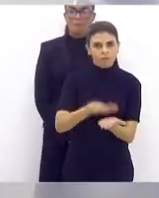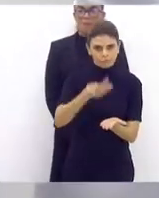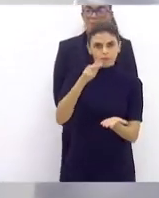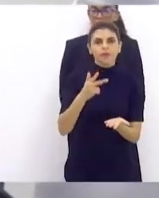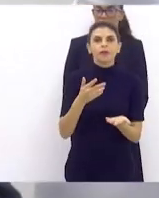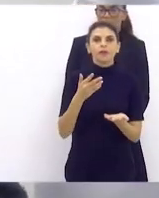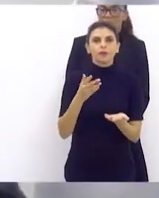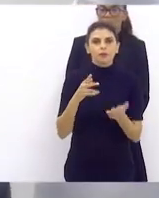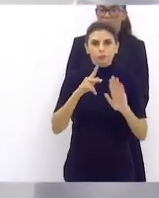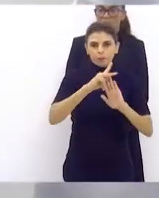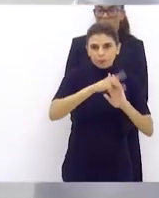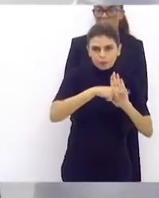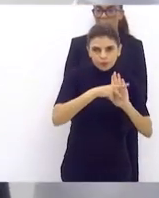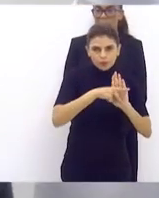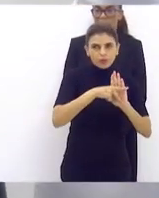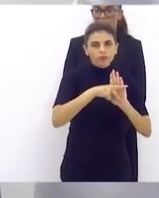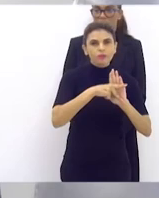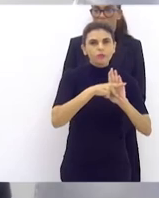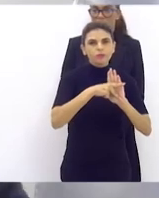foram